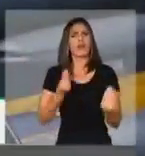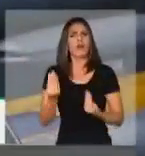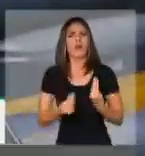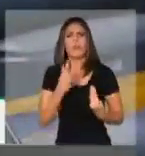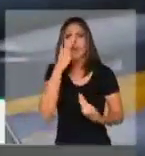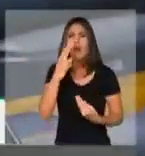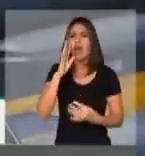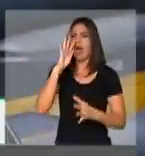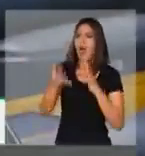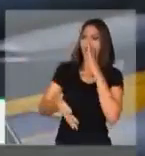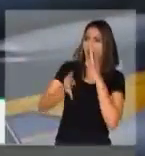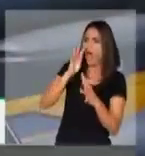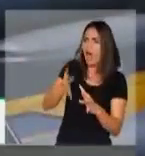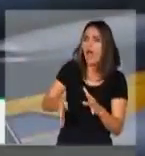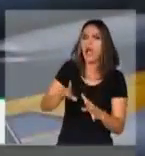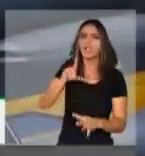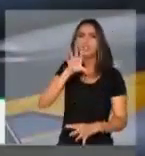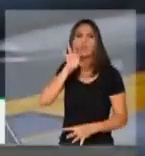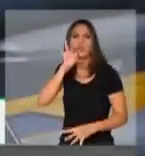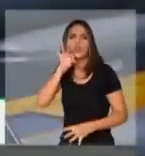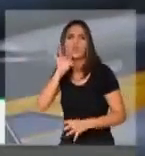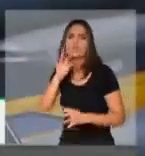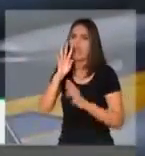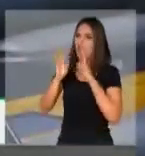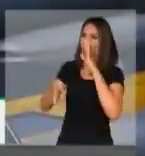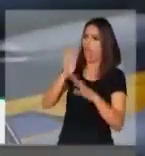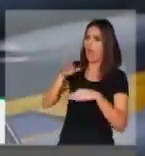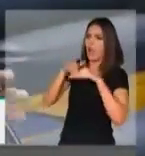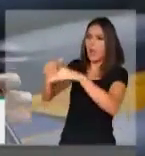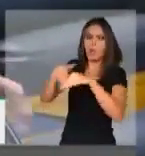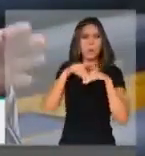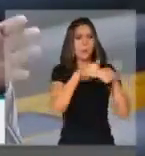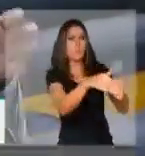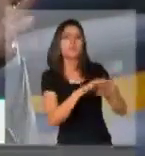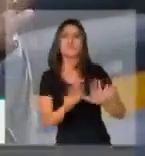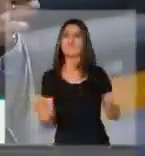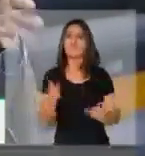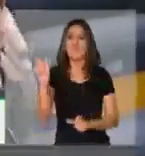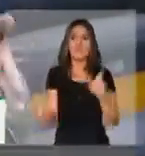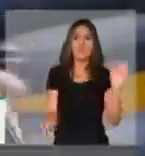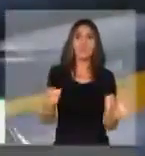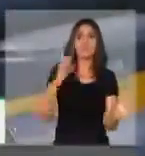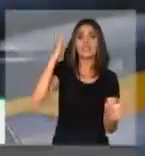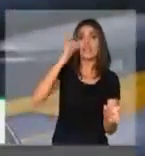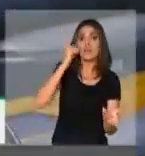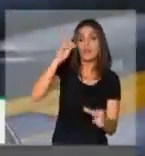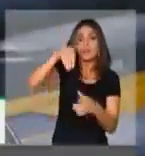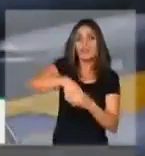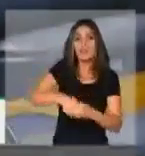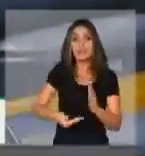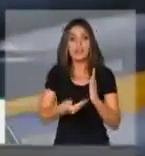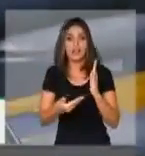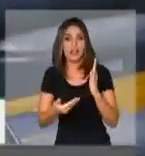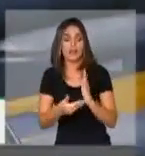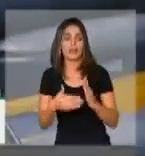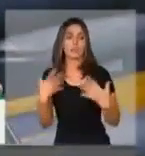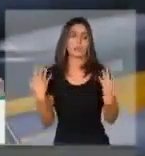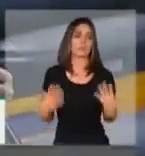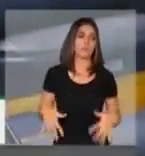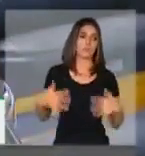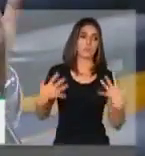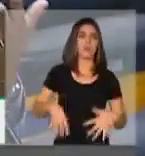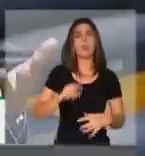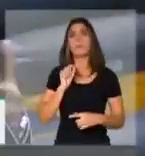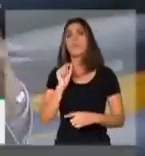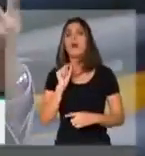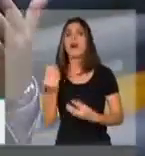com as pequenas acusações, os twitters de um lado do outro. Lamentavelmente, deputados também de dentro dessa casa nossa,